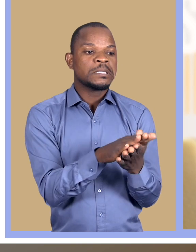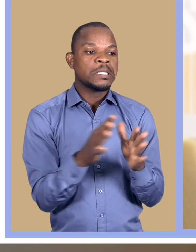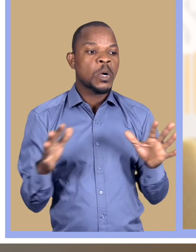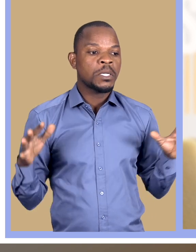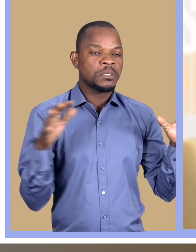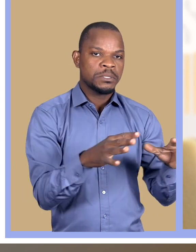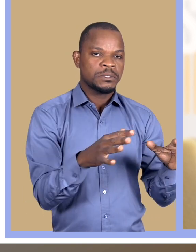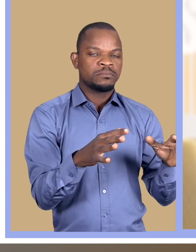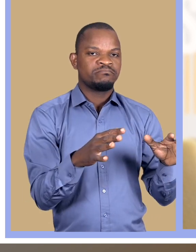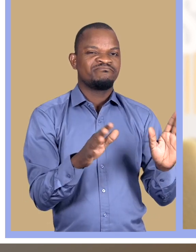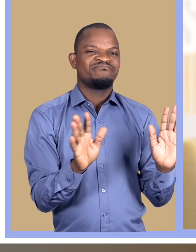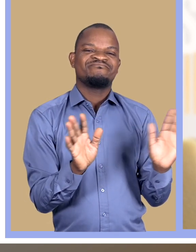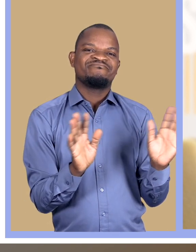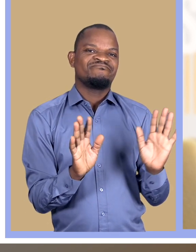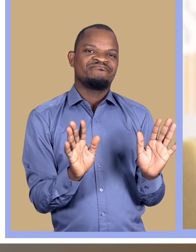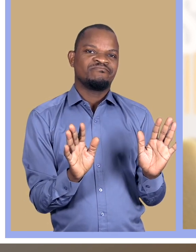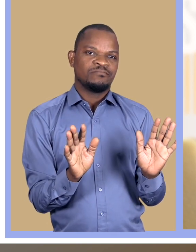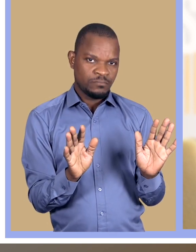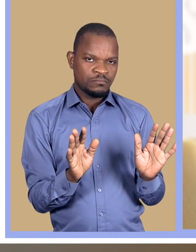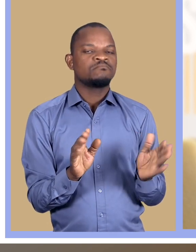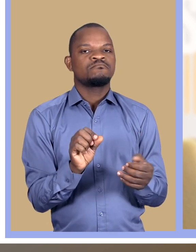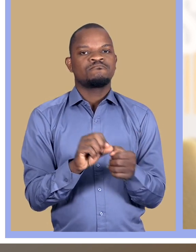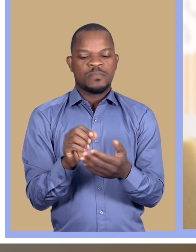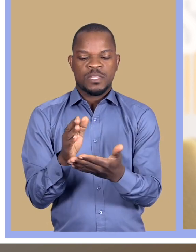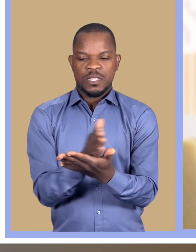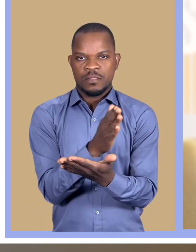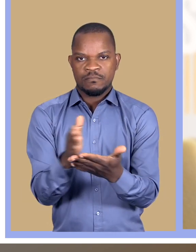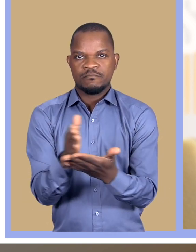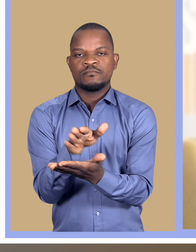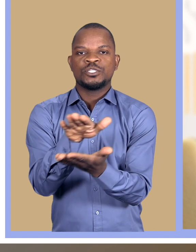redobrados em situações que não é necessária. Imagina que